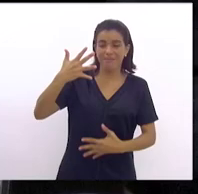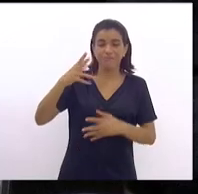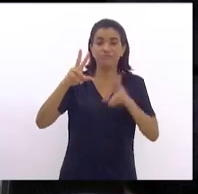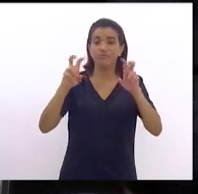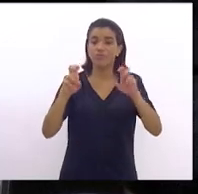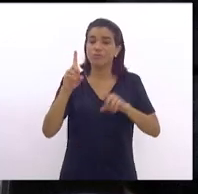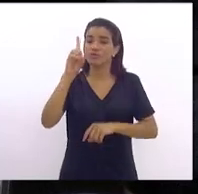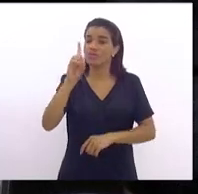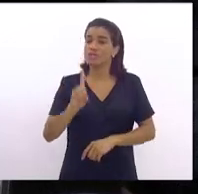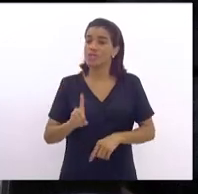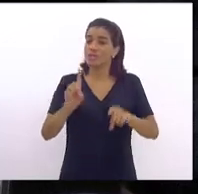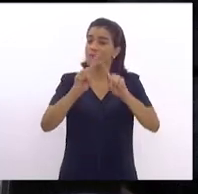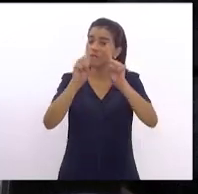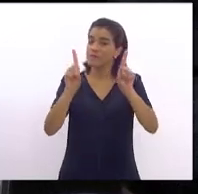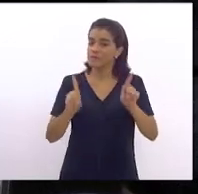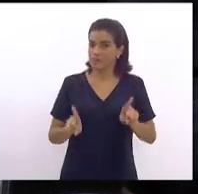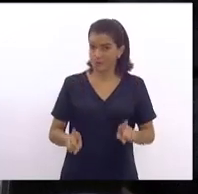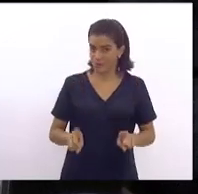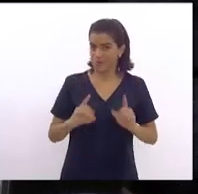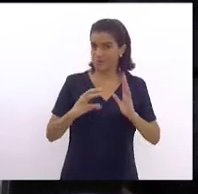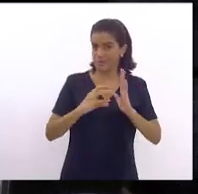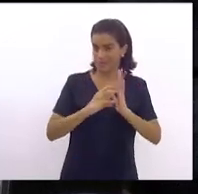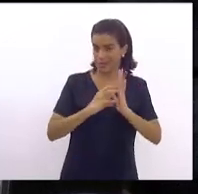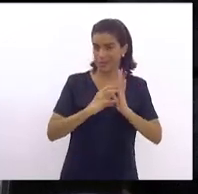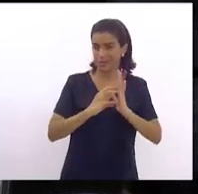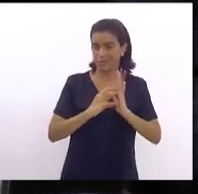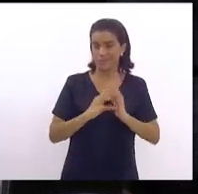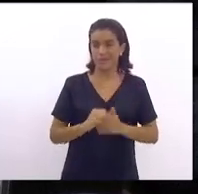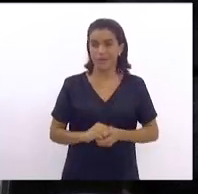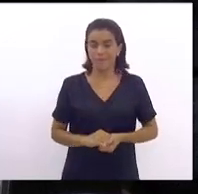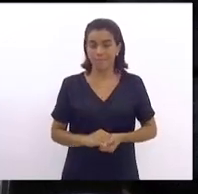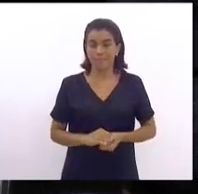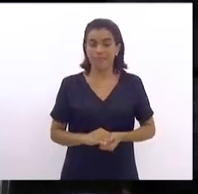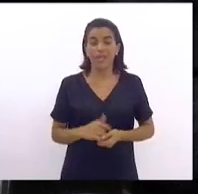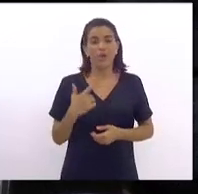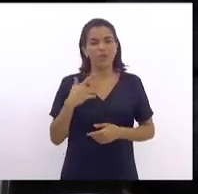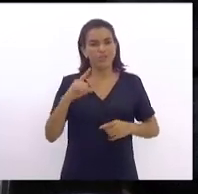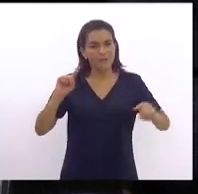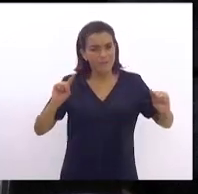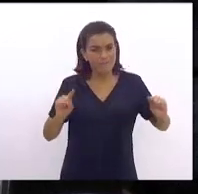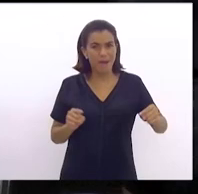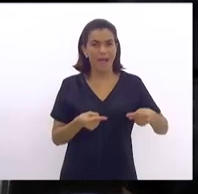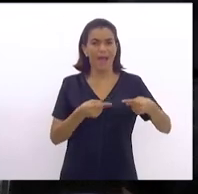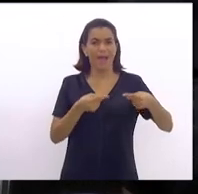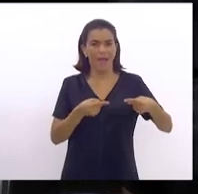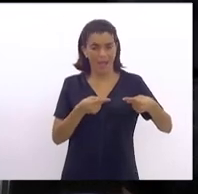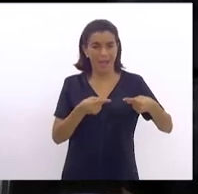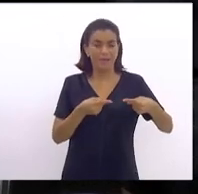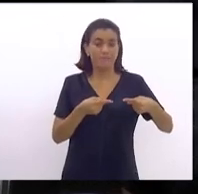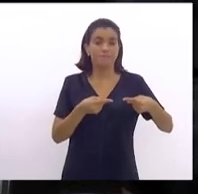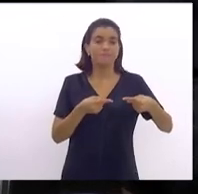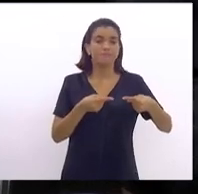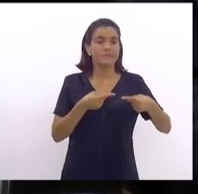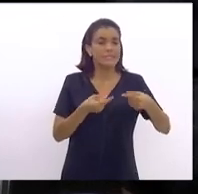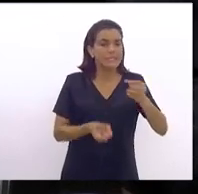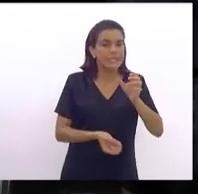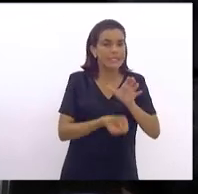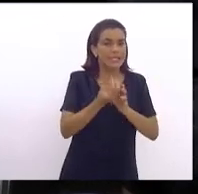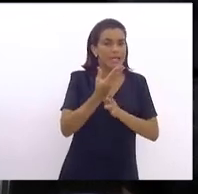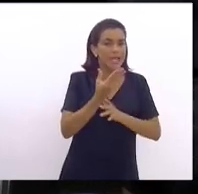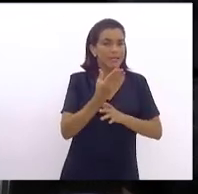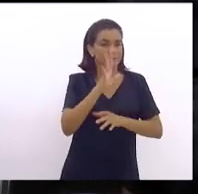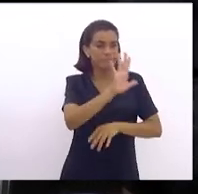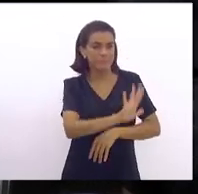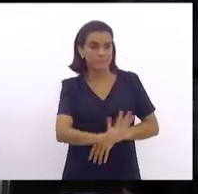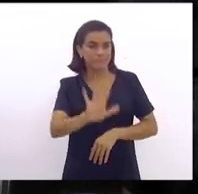direitos de servidores. E, quando nós, não é, vamos para esse enfrentamento, dando uma forma de autorizativo,